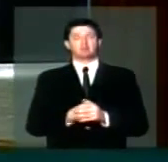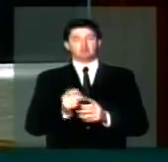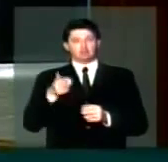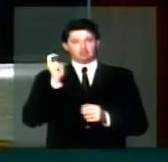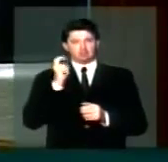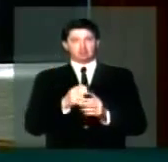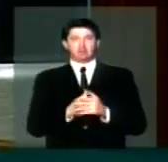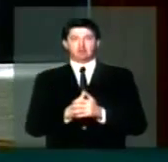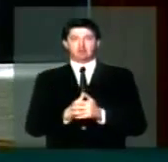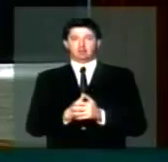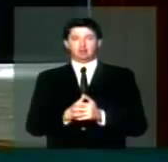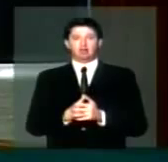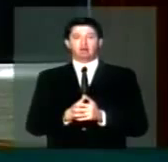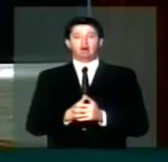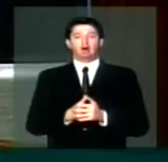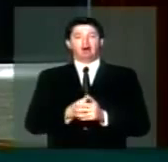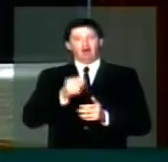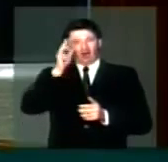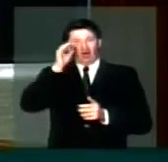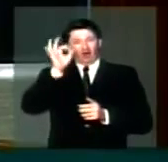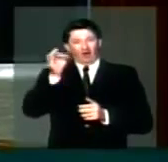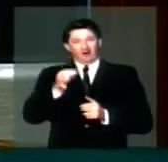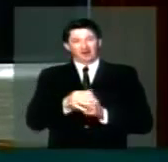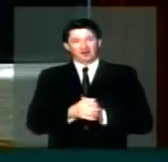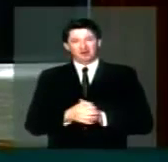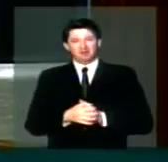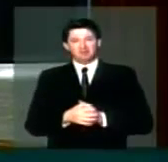Veja, senhor presidente, que curioso.